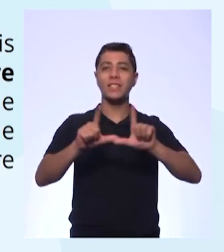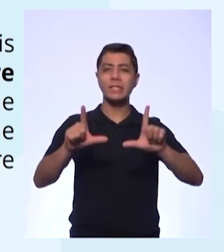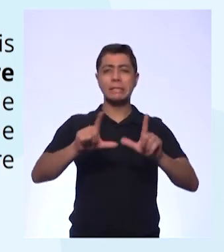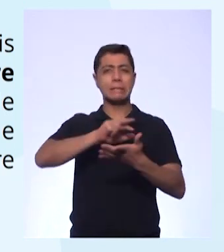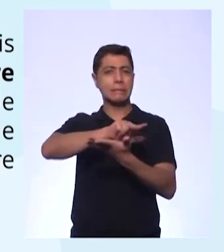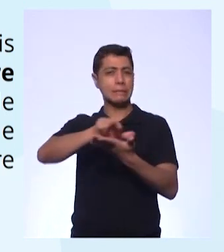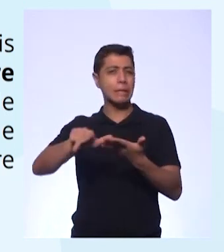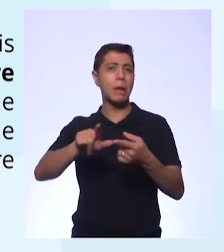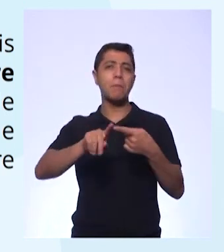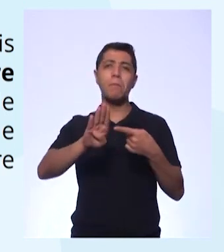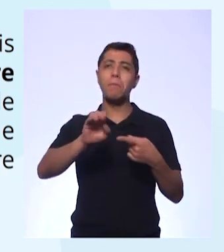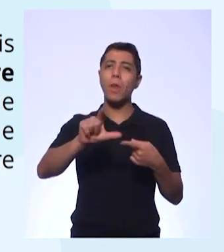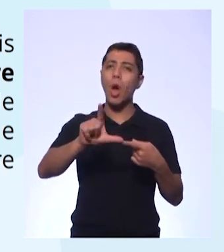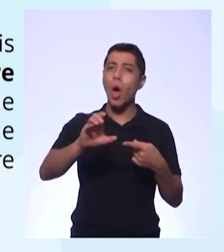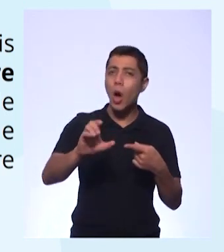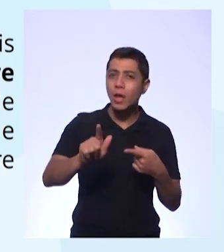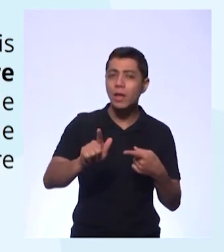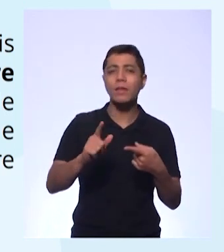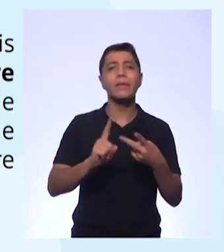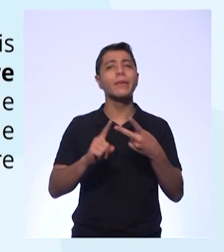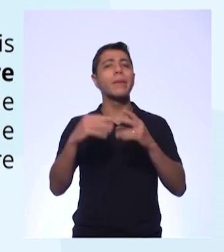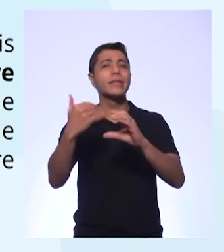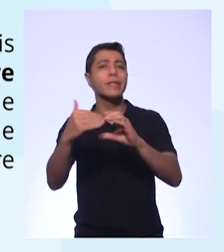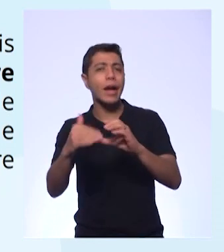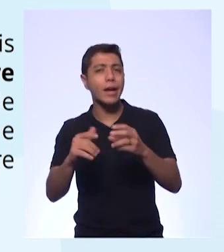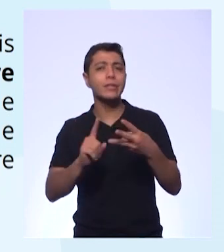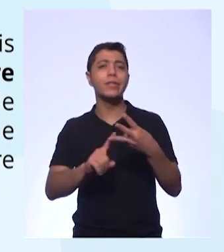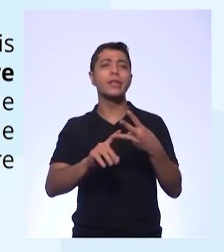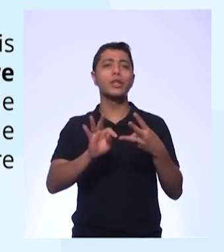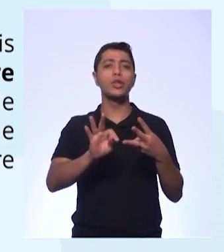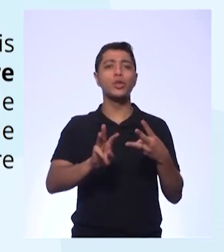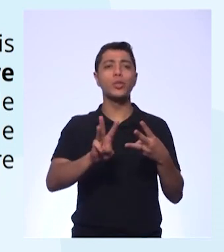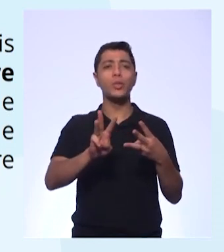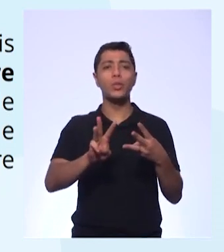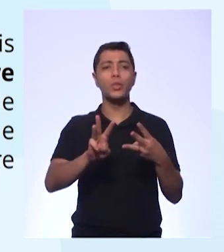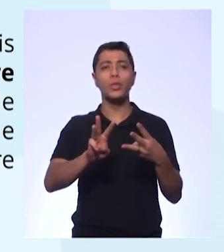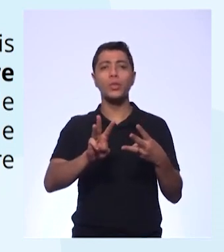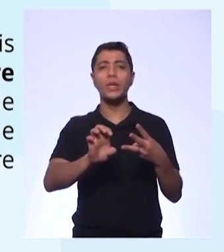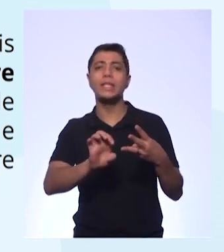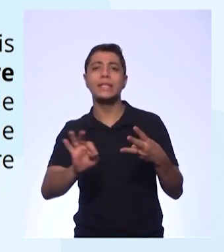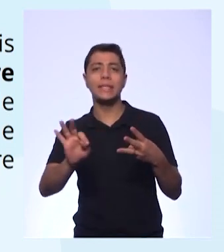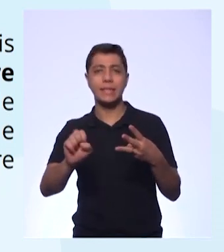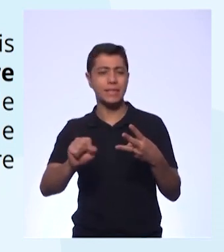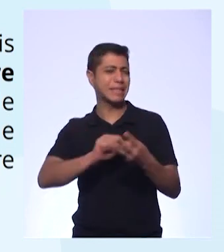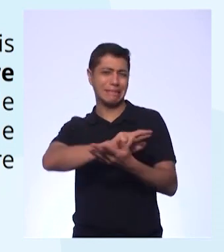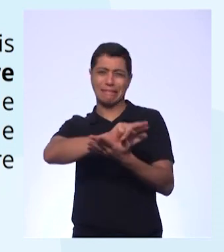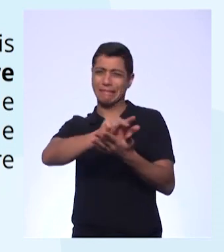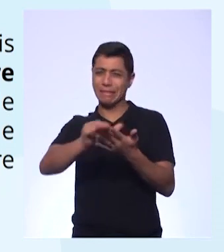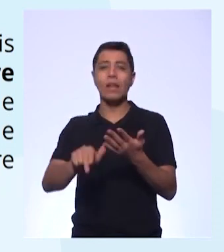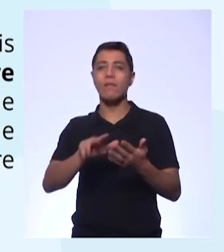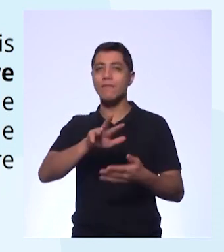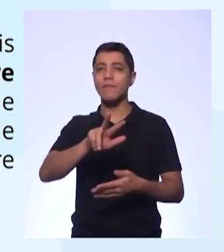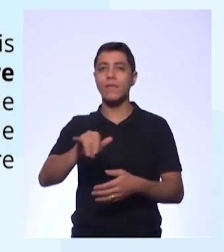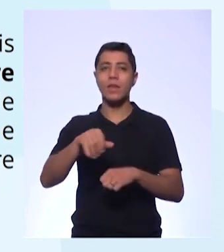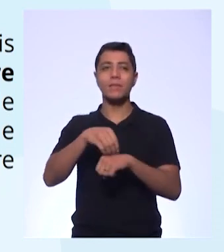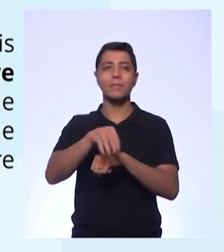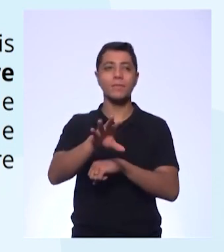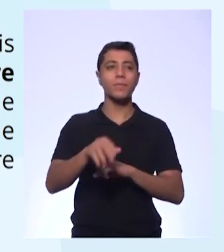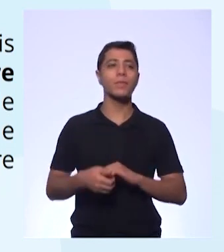entre outros. Novas formas de escrita, abreviação de palavras, palavras com combinação de letras e